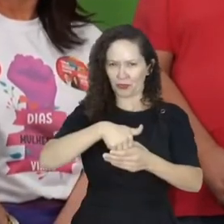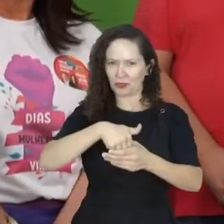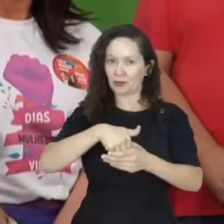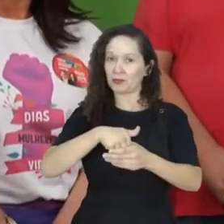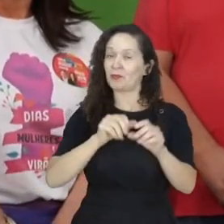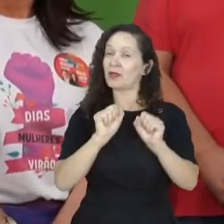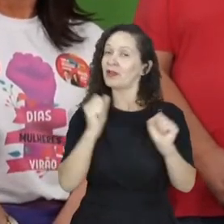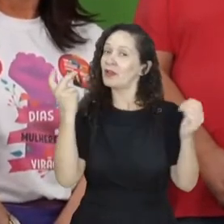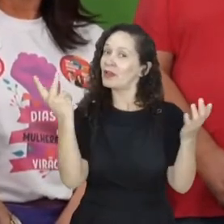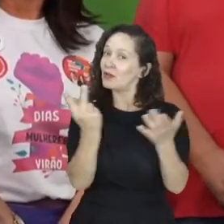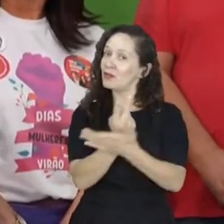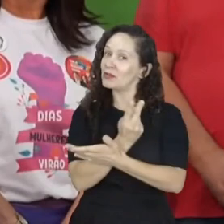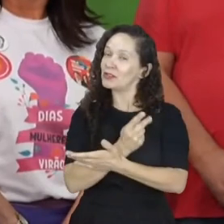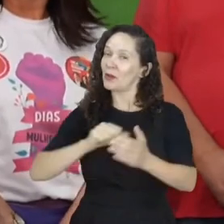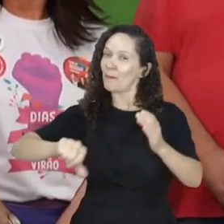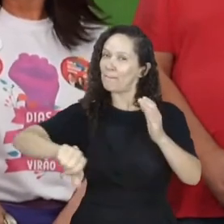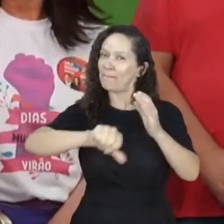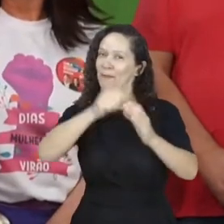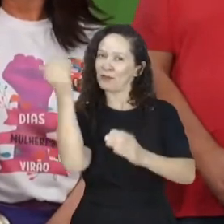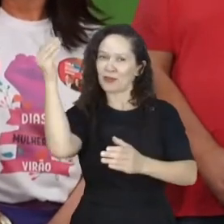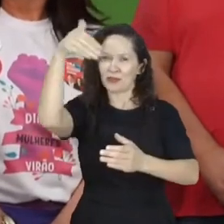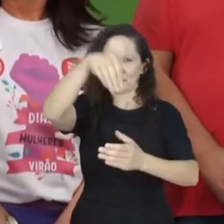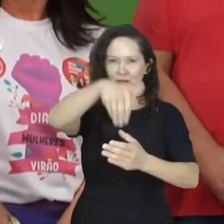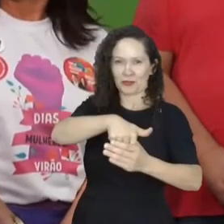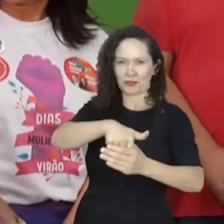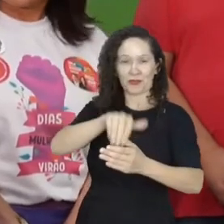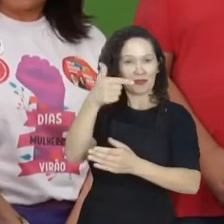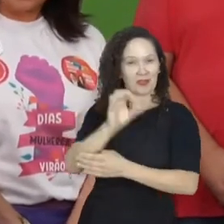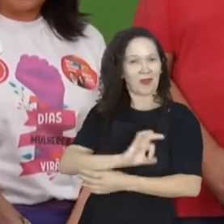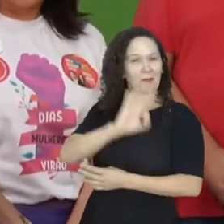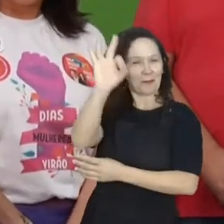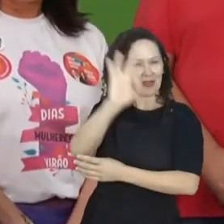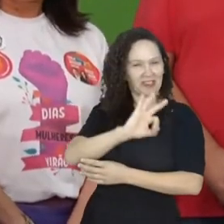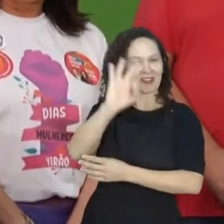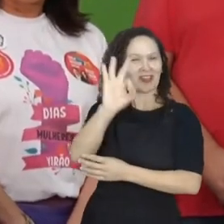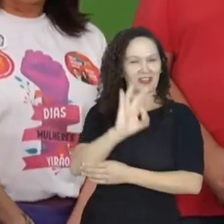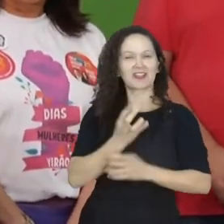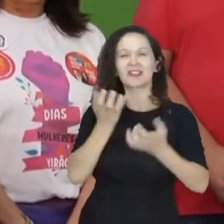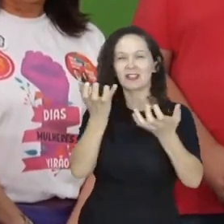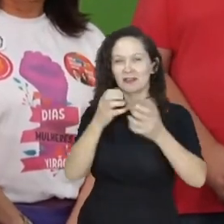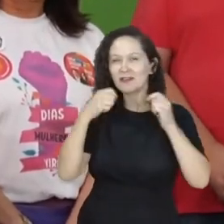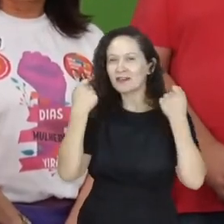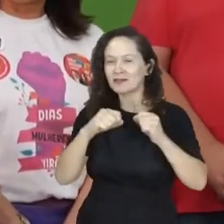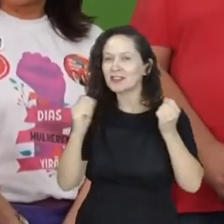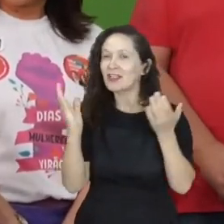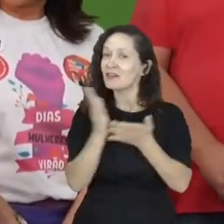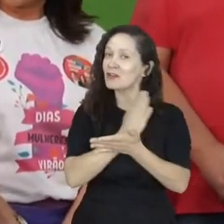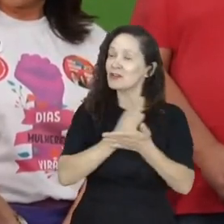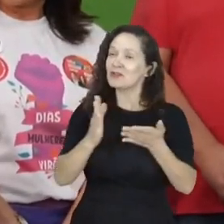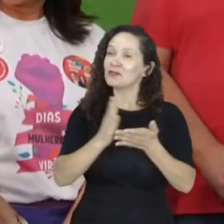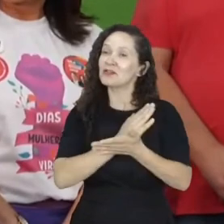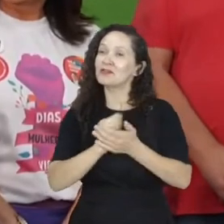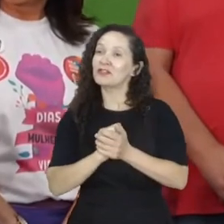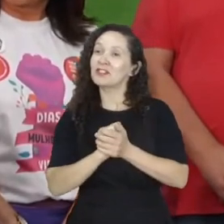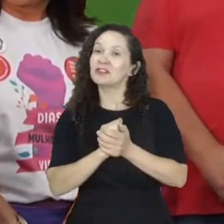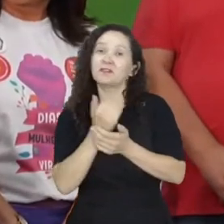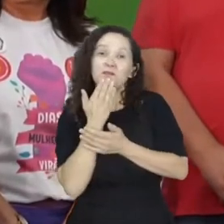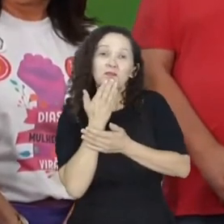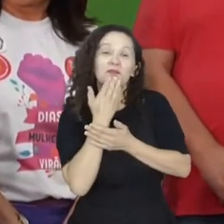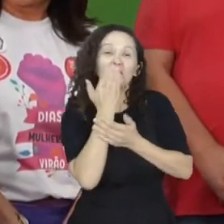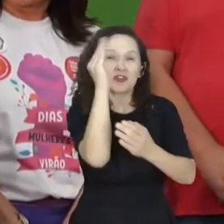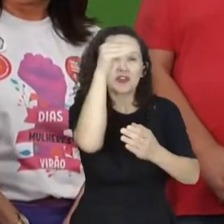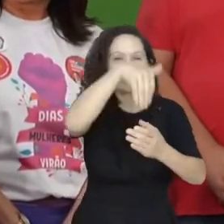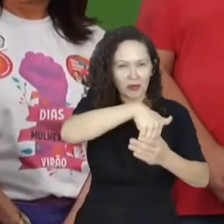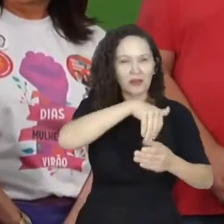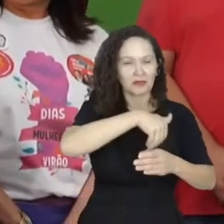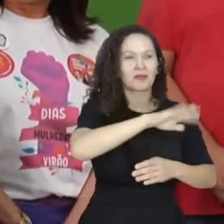isso. No primeiro turno, a gente não teve a quantidade de votos que a gente tinha que ter. Talvez não soubemos pedir um voto com a maestria que